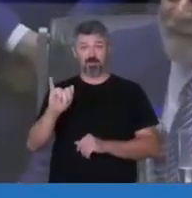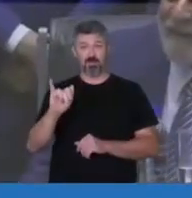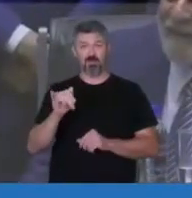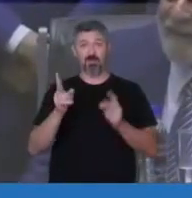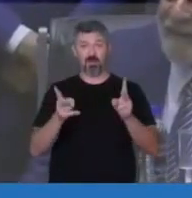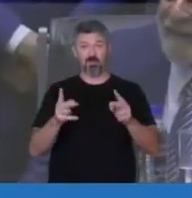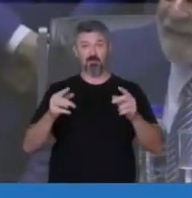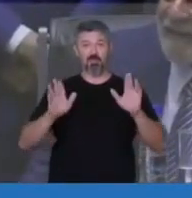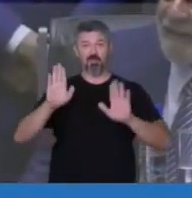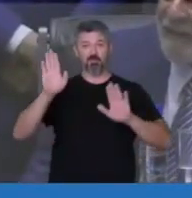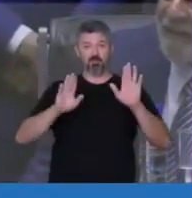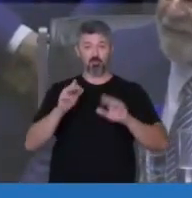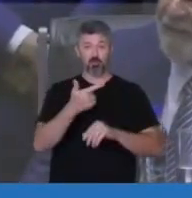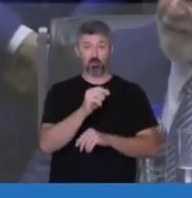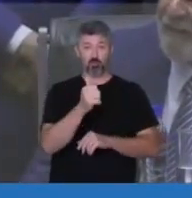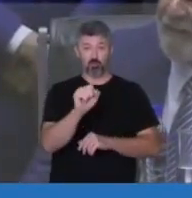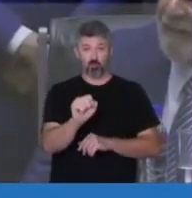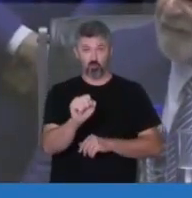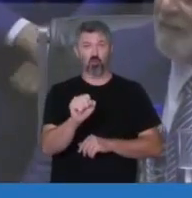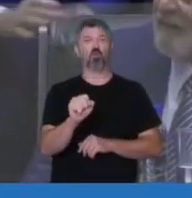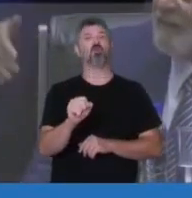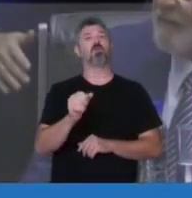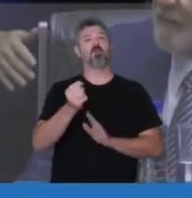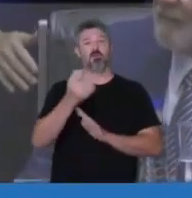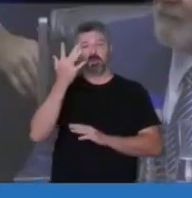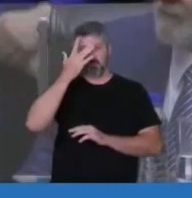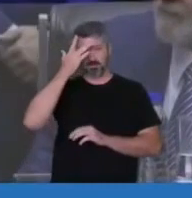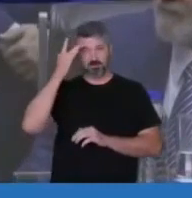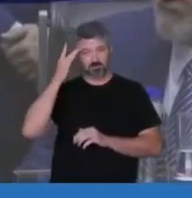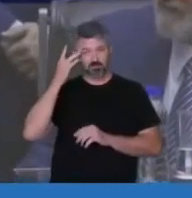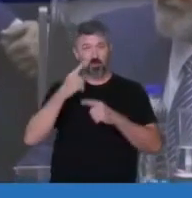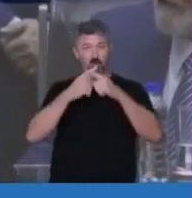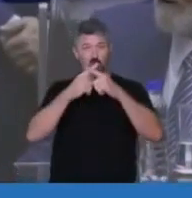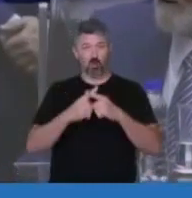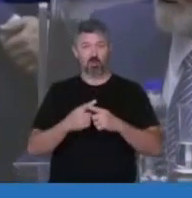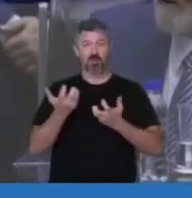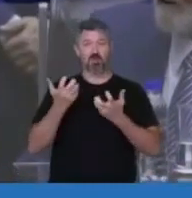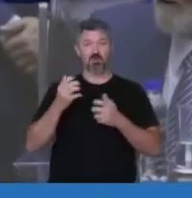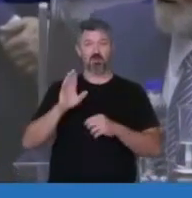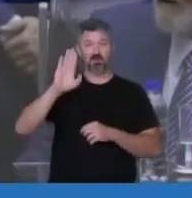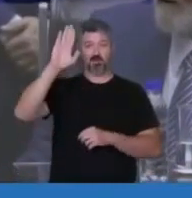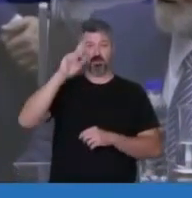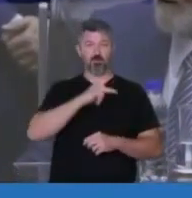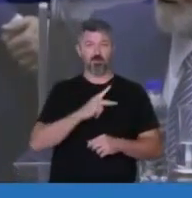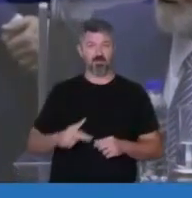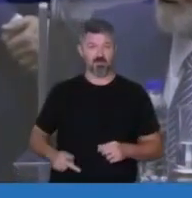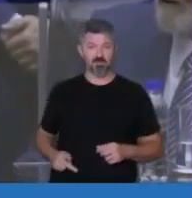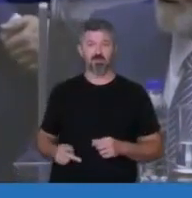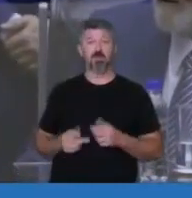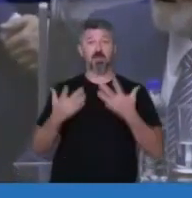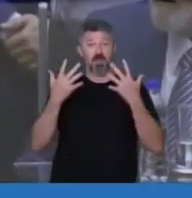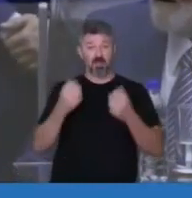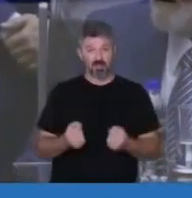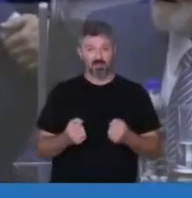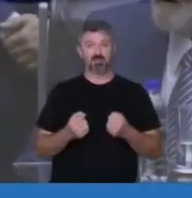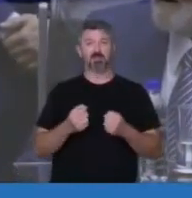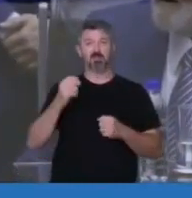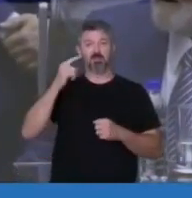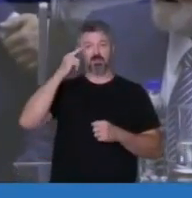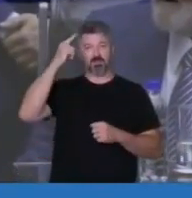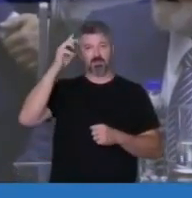desse valor se refere a embarcações também né quem tem lancha vai passar a pagar imposto sobre a